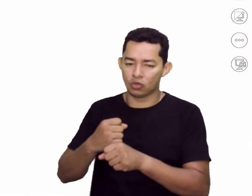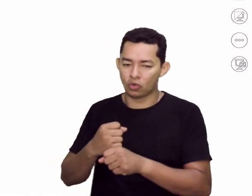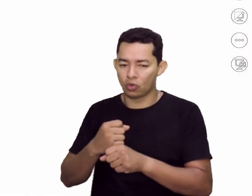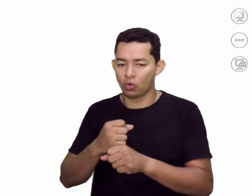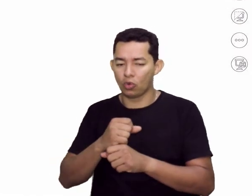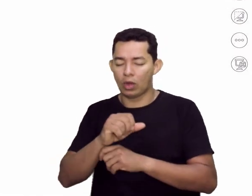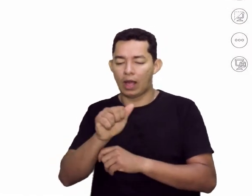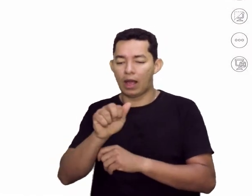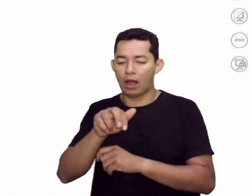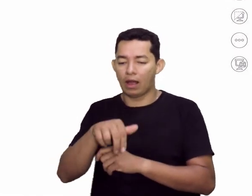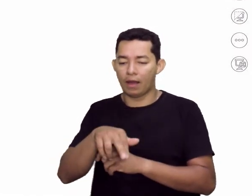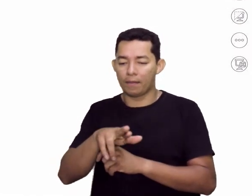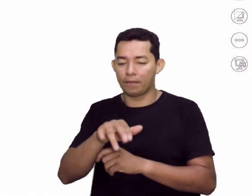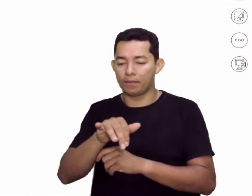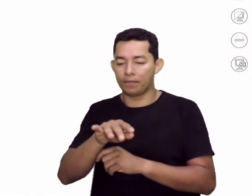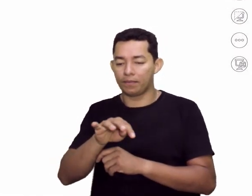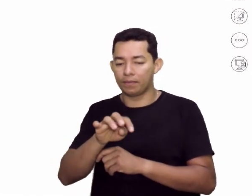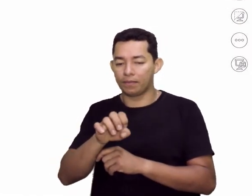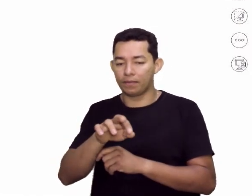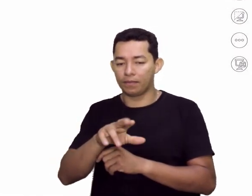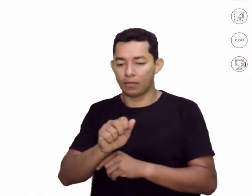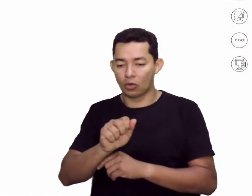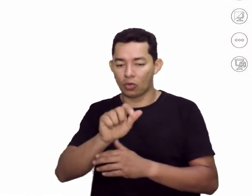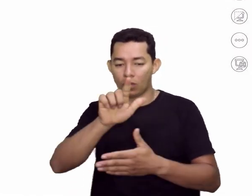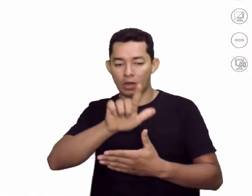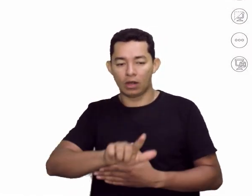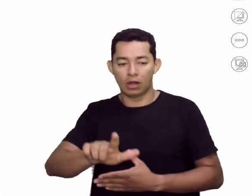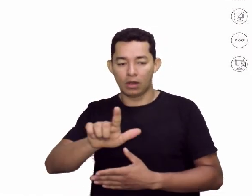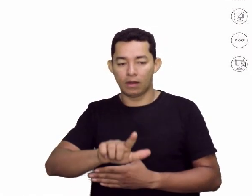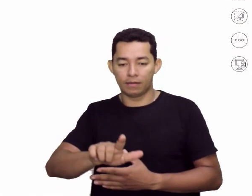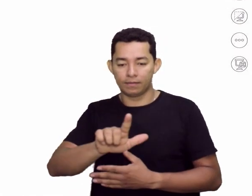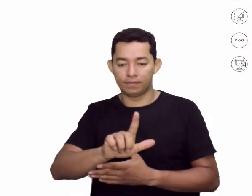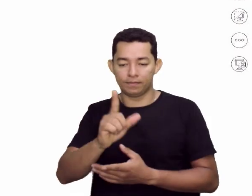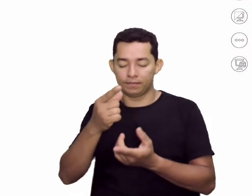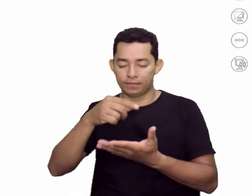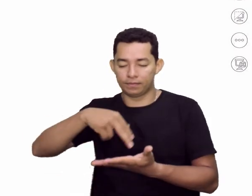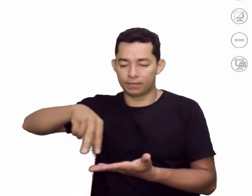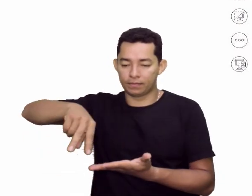né? Que tudo foi acompanhando aí,